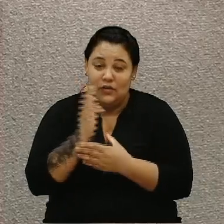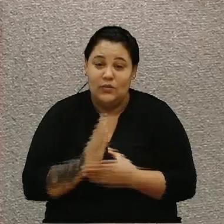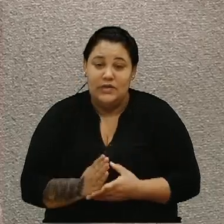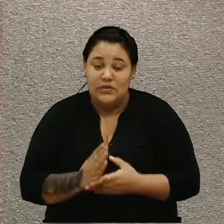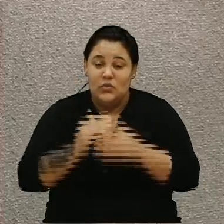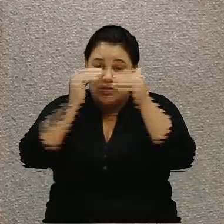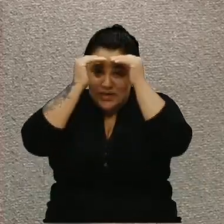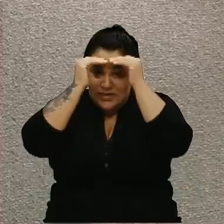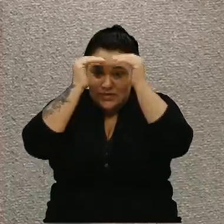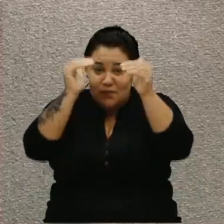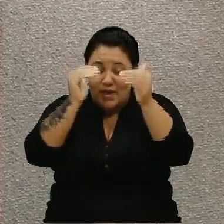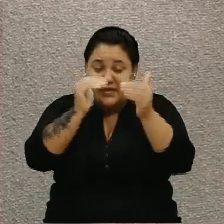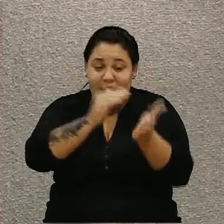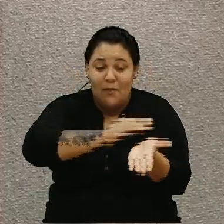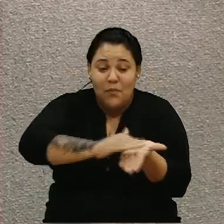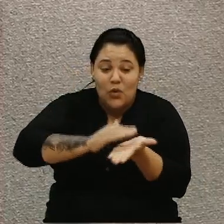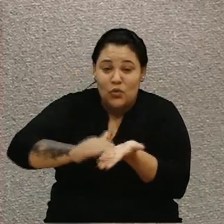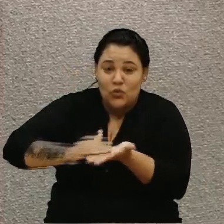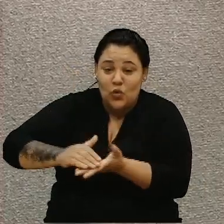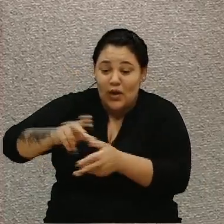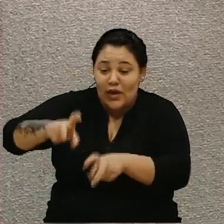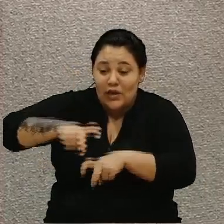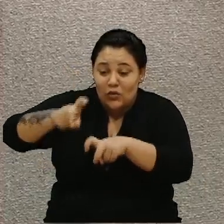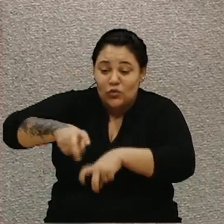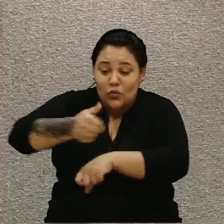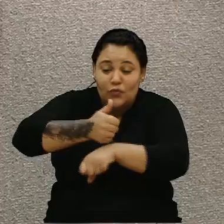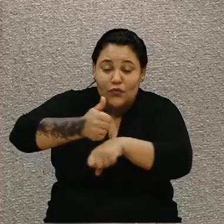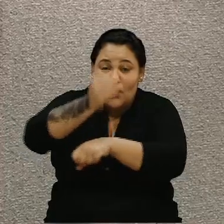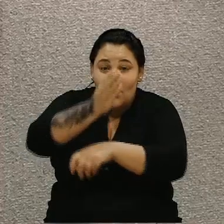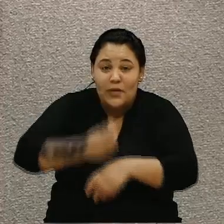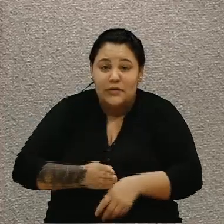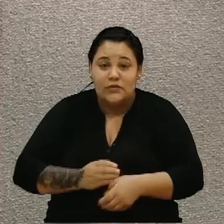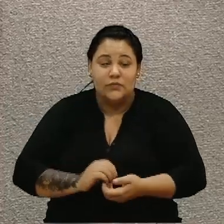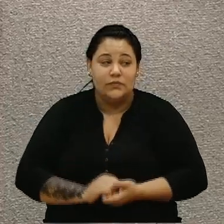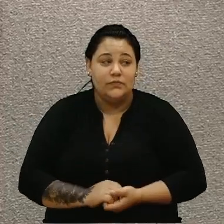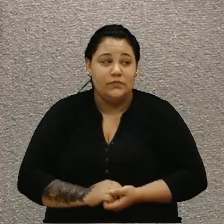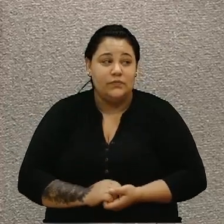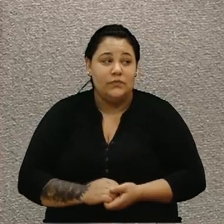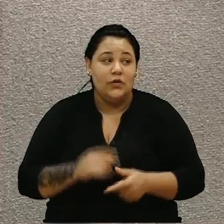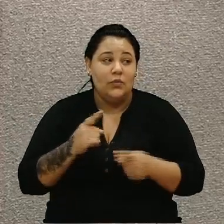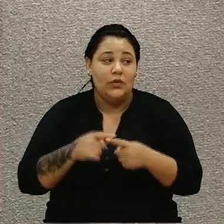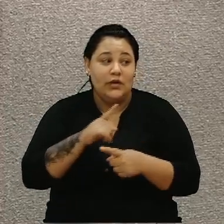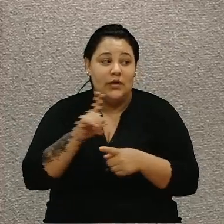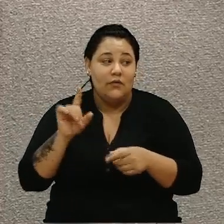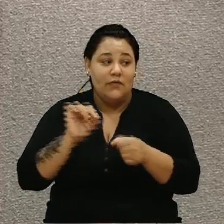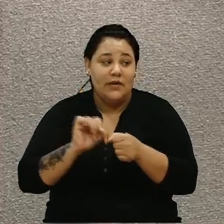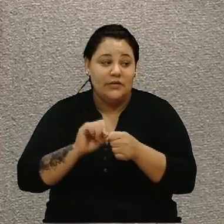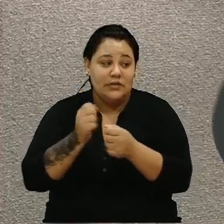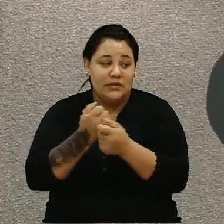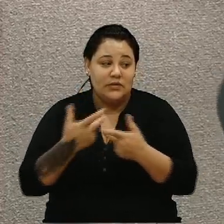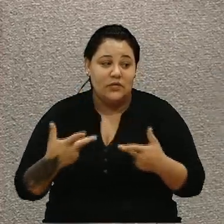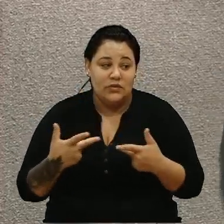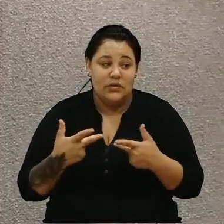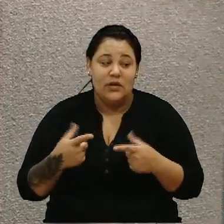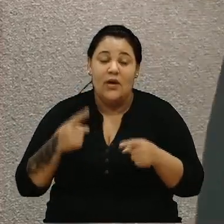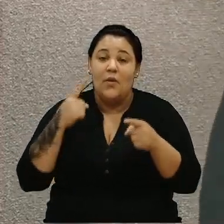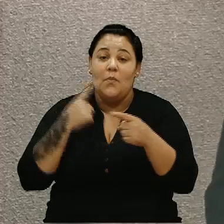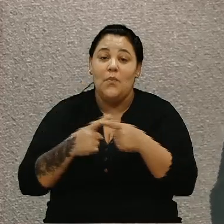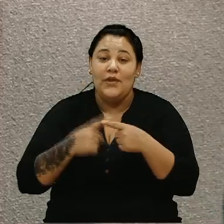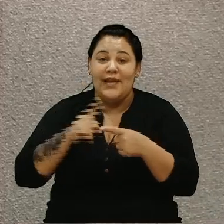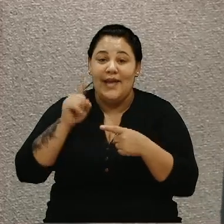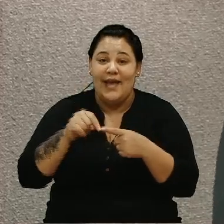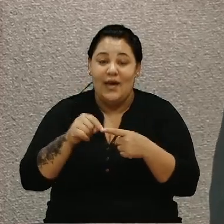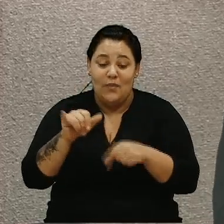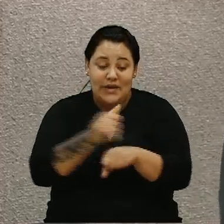respeita os produtores brasileiros? Por que ele não faz isso? Porque é uma medida eleitoreira.